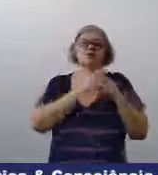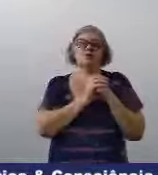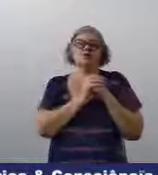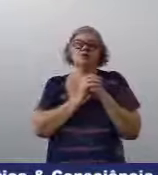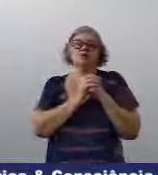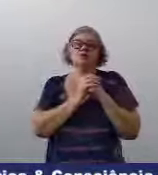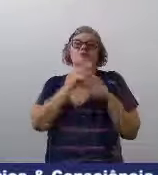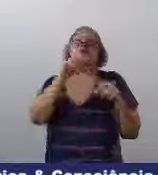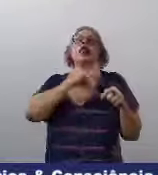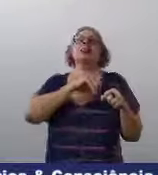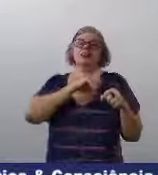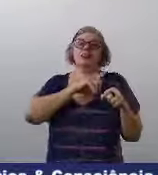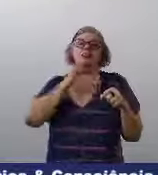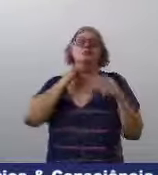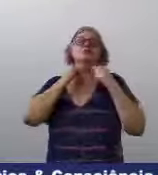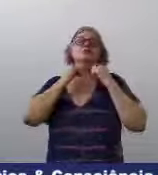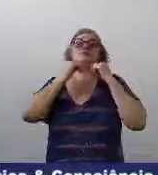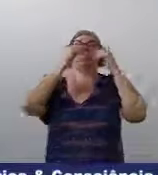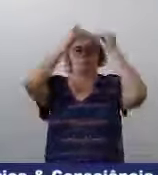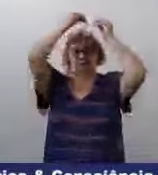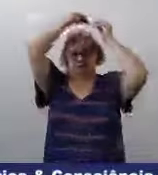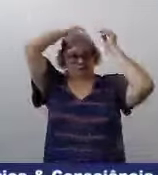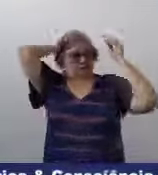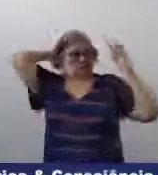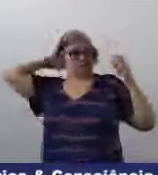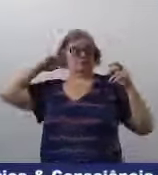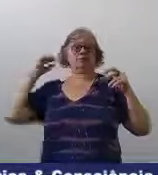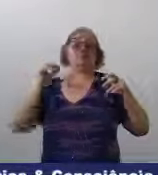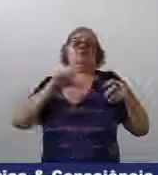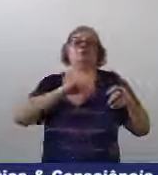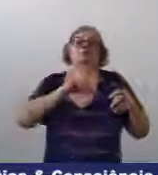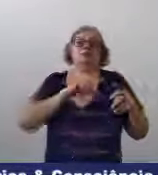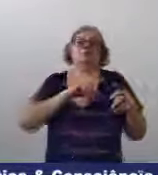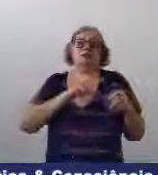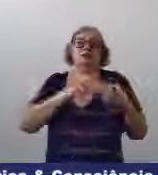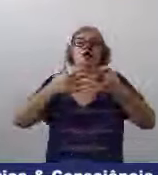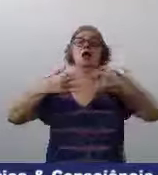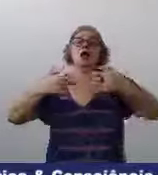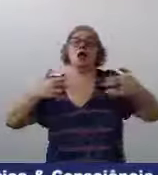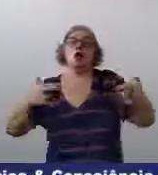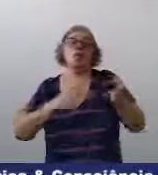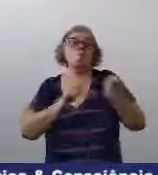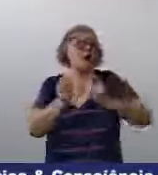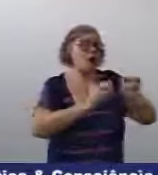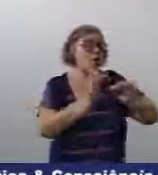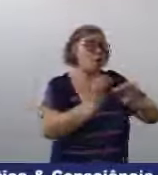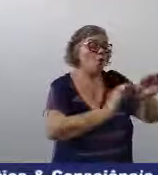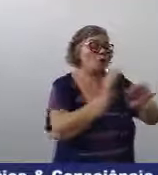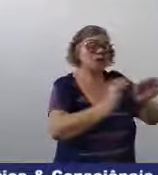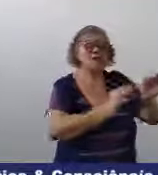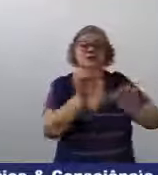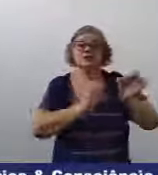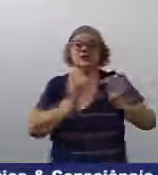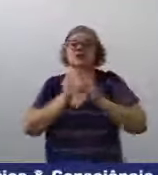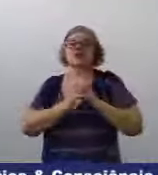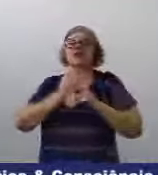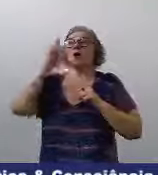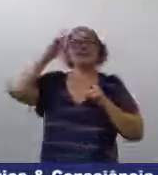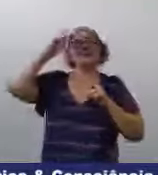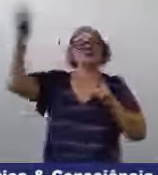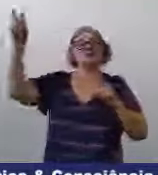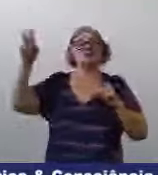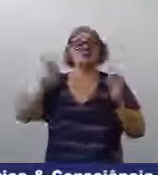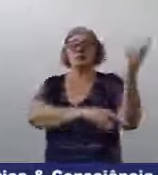mais fortes. Então há uma preparação, há uma inteligência na natureza que nós vamos descobrindo